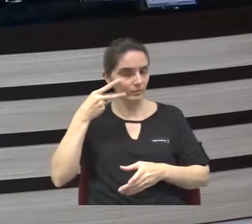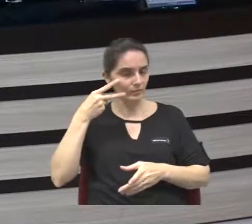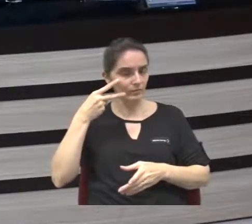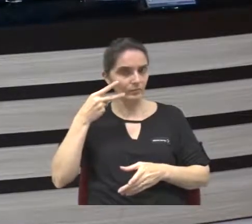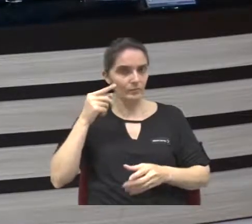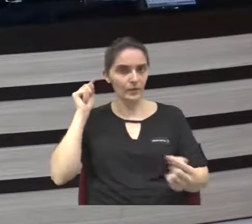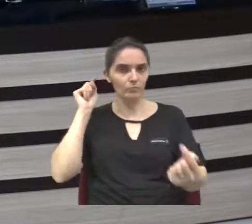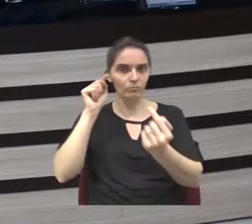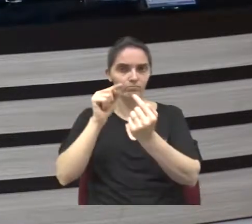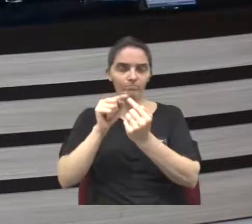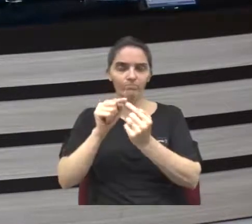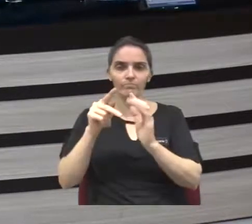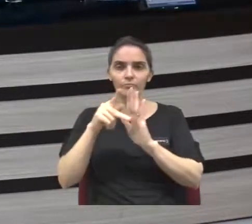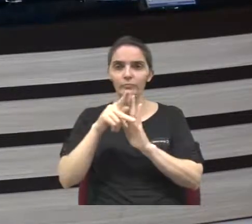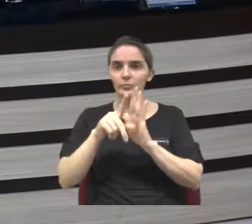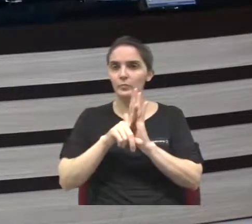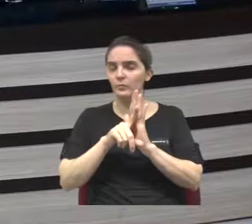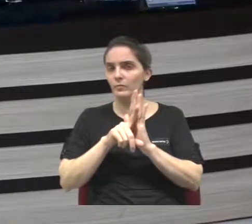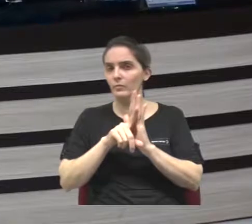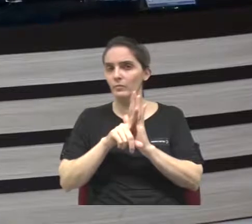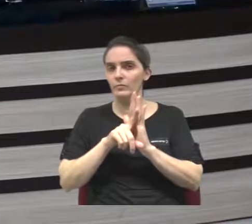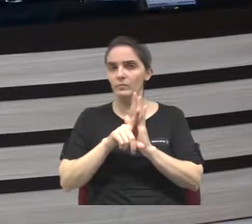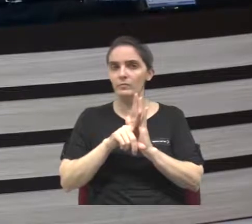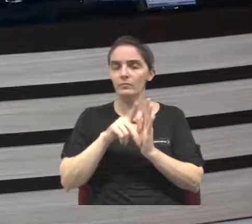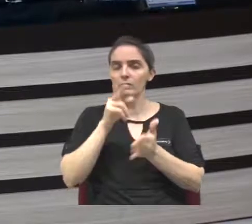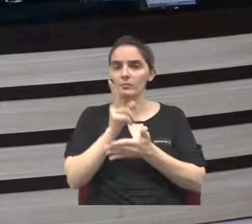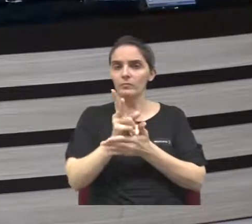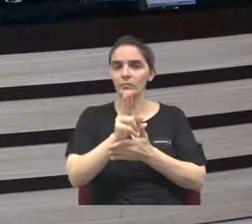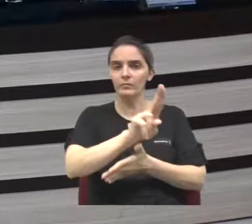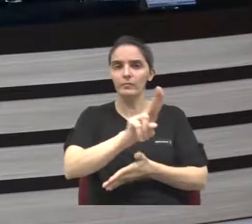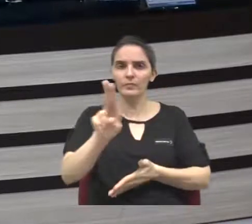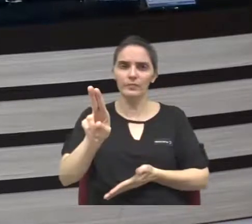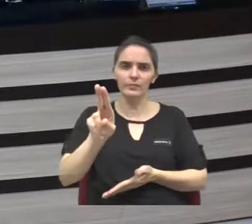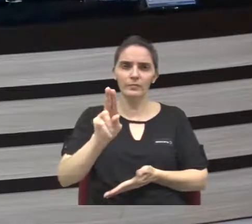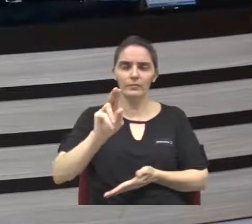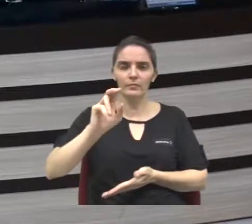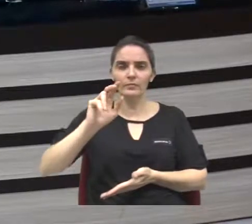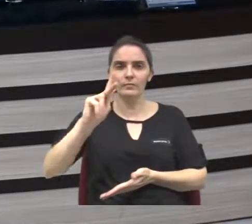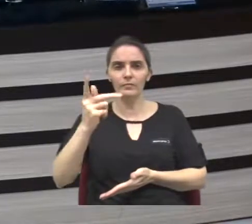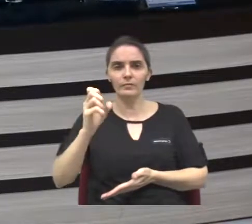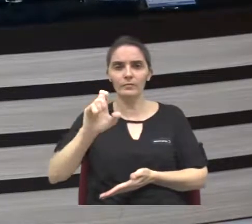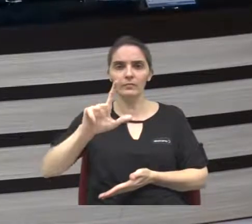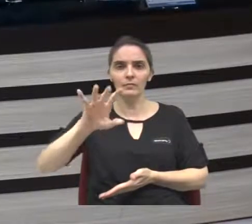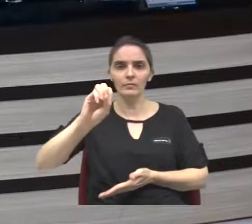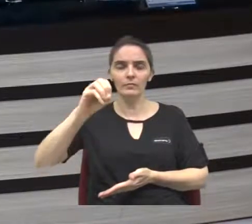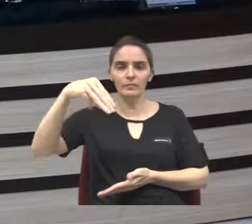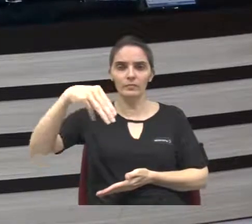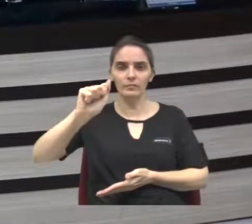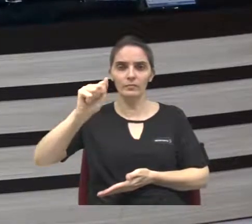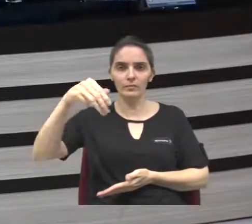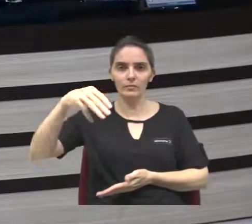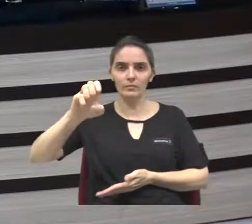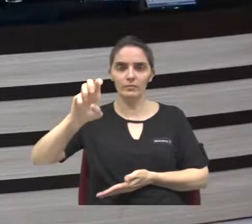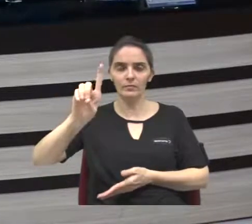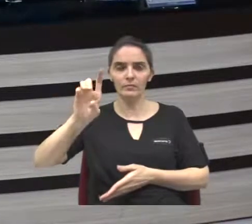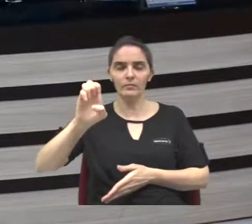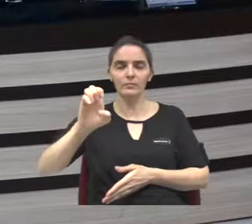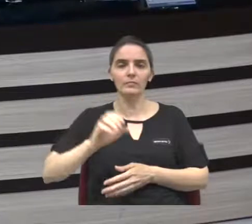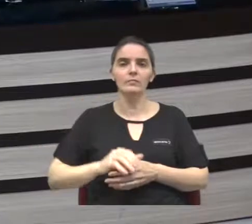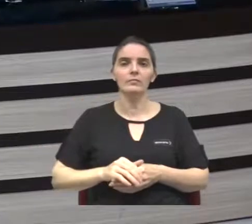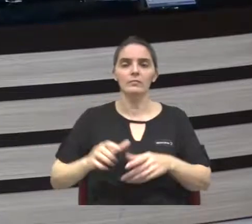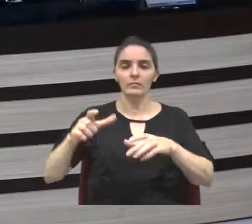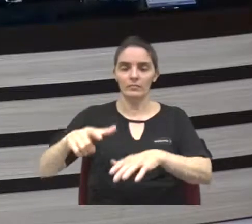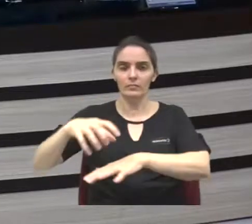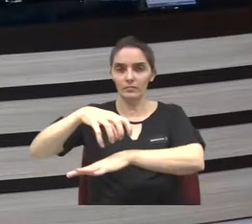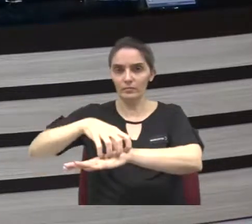encaminhar projeto de lei que perpetua o nome do Dr. Lério Márcio Mamedi, na UBS, Unidade Básica de Saúde, do